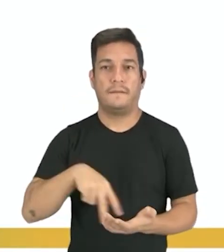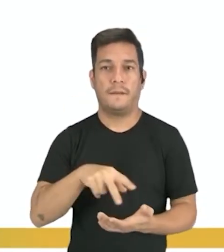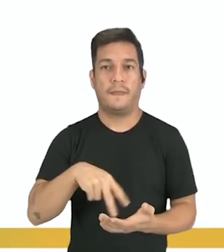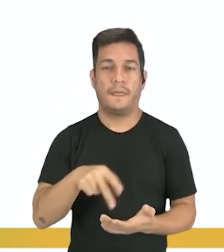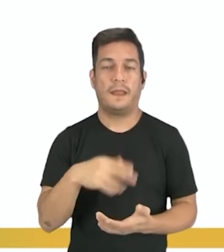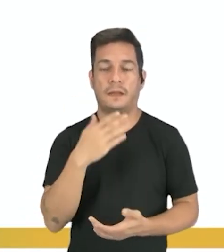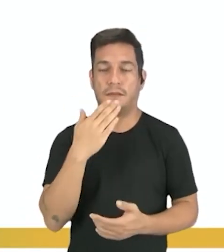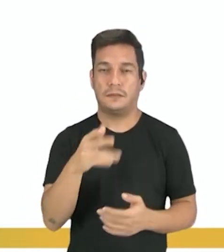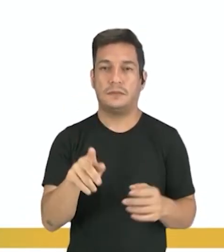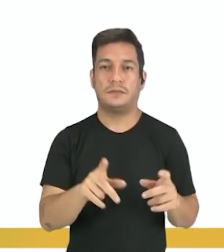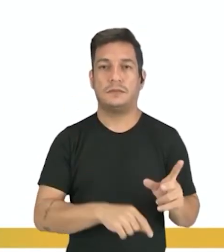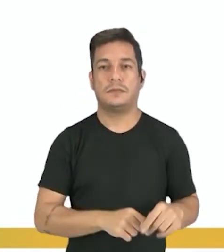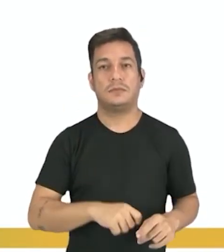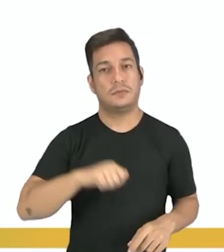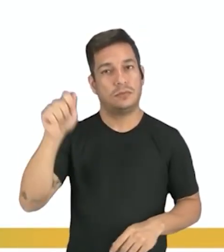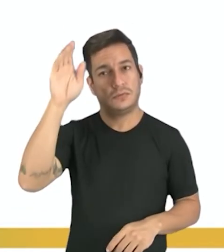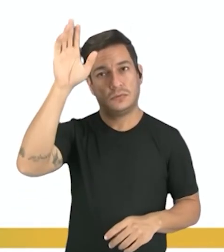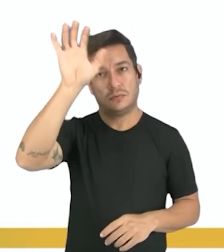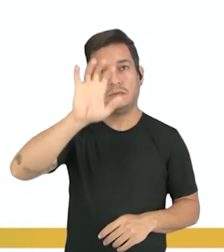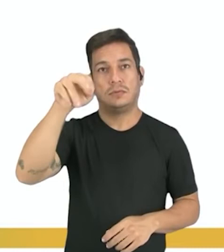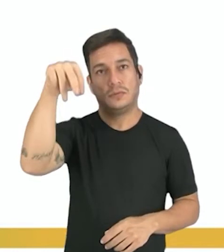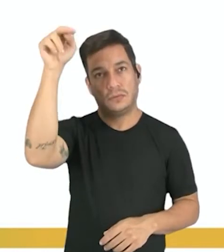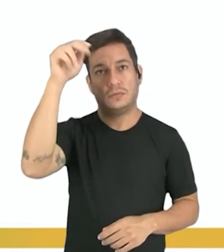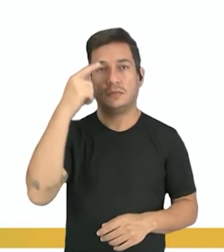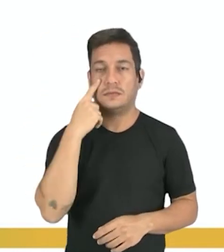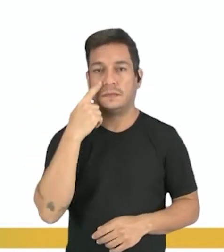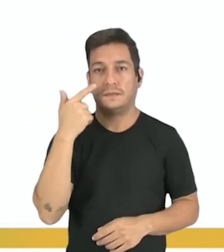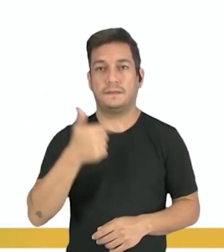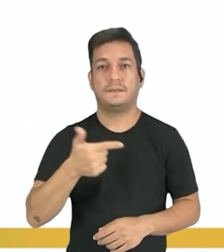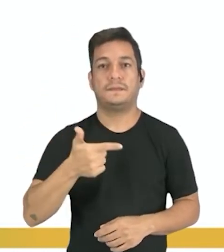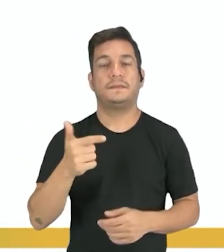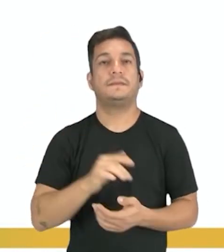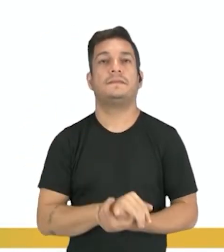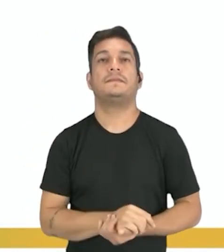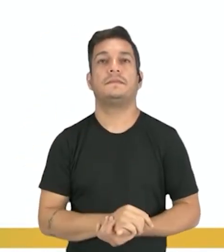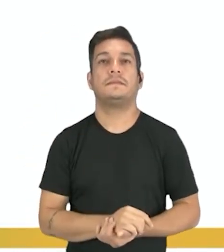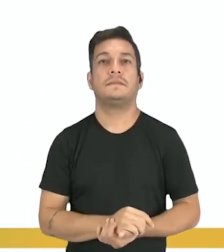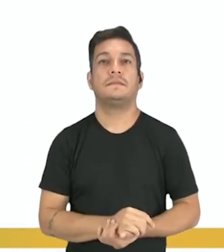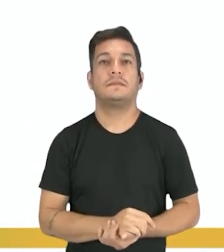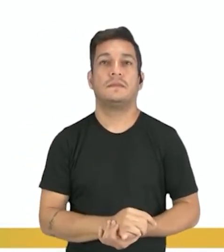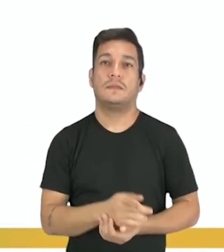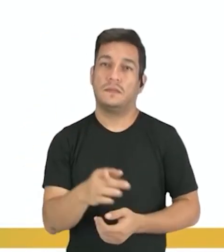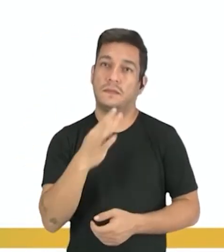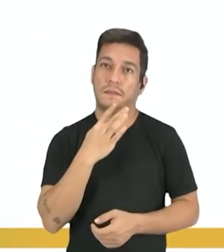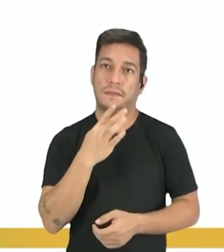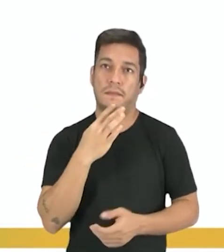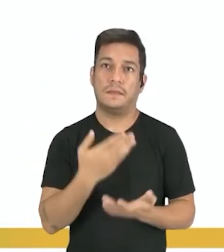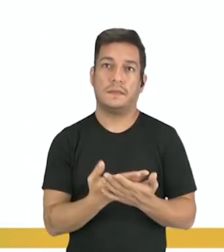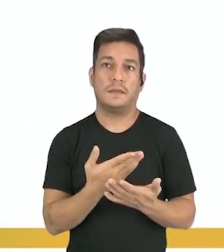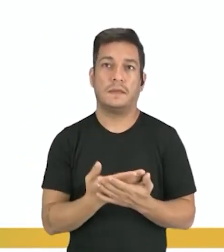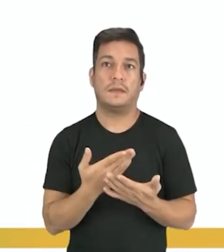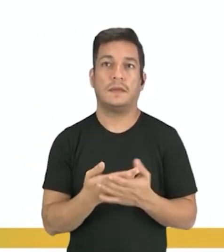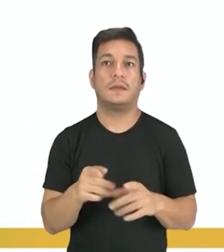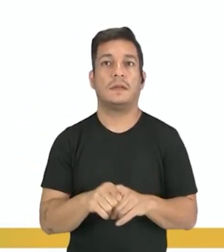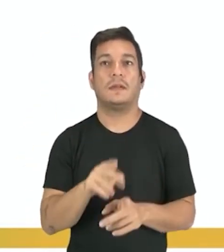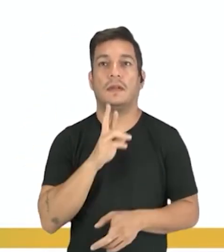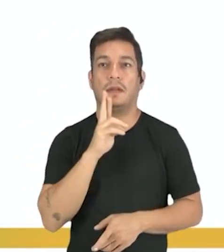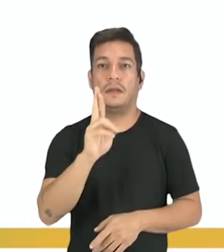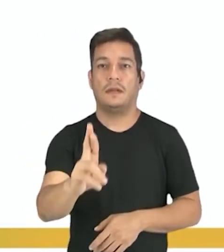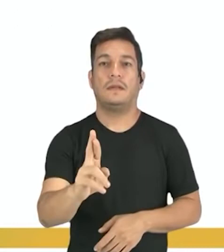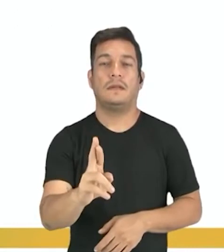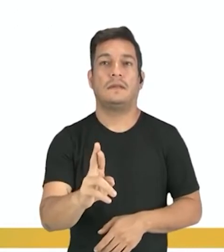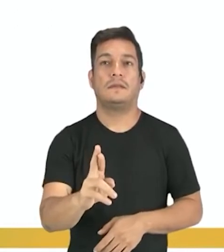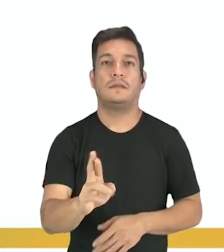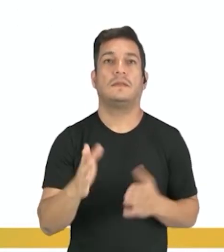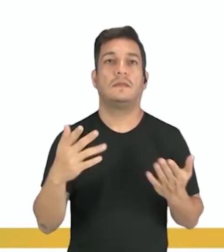é uma dança típica da Região Norte vamos lá na segunda é com base no seu conhecimento e no que acabamos